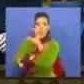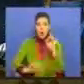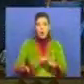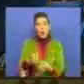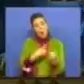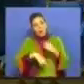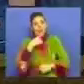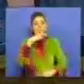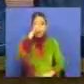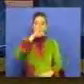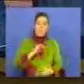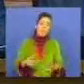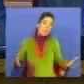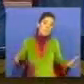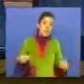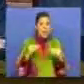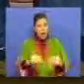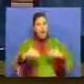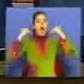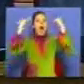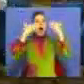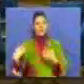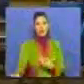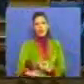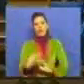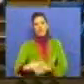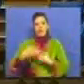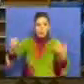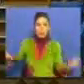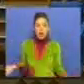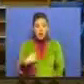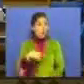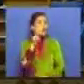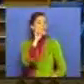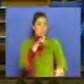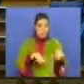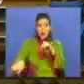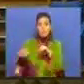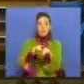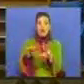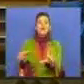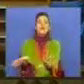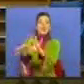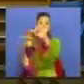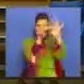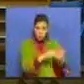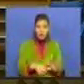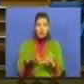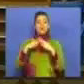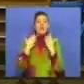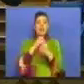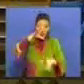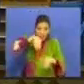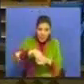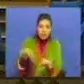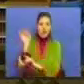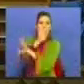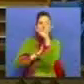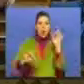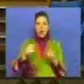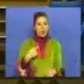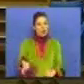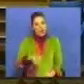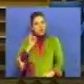como diria o Ministro, é alta costura. Mas nós que defendemos uma política para a solidariedade social na Europa, já não